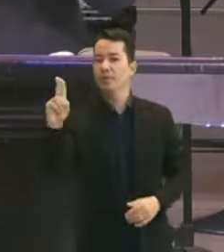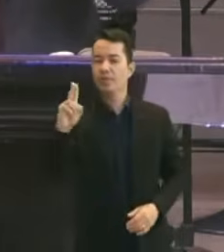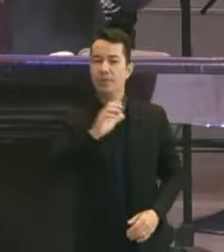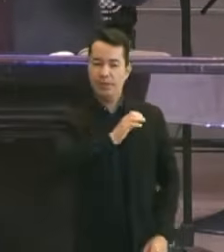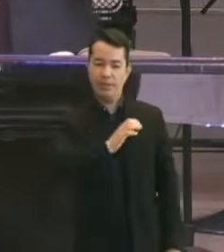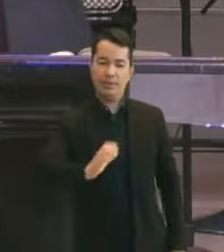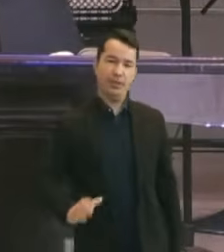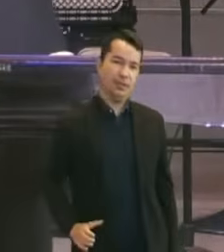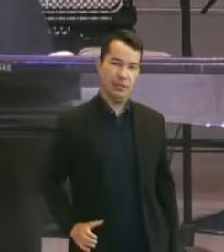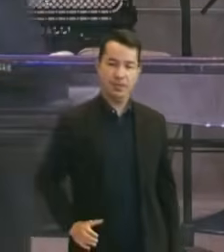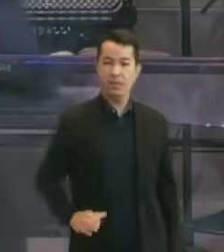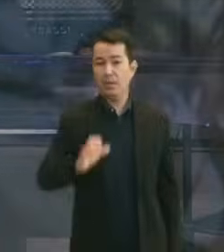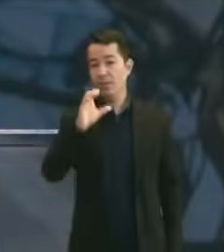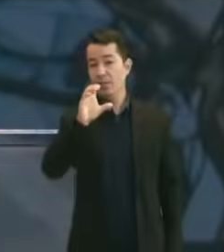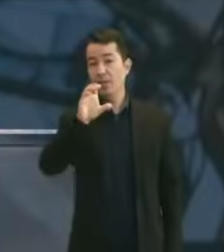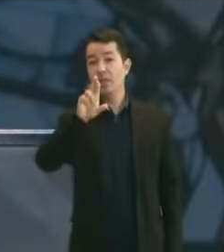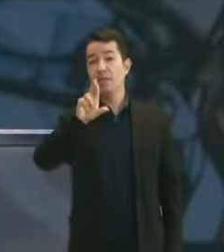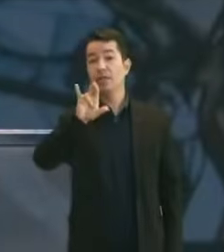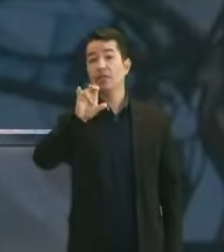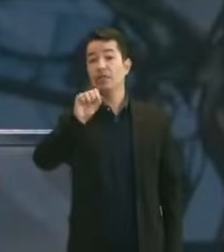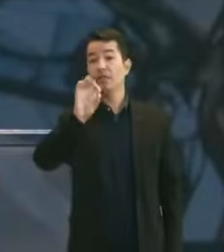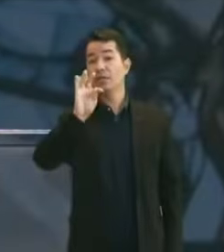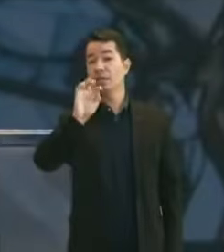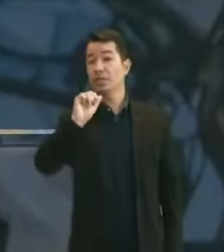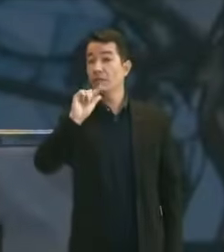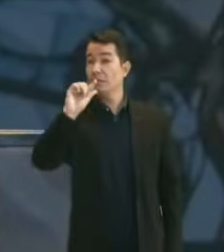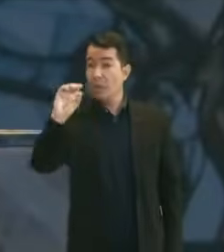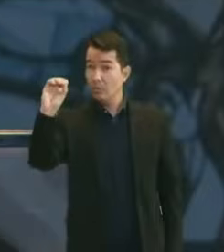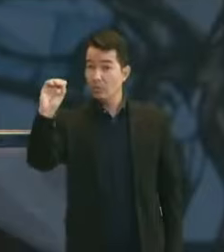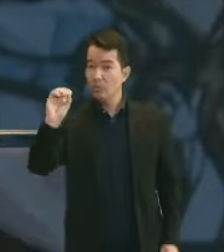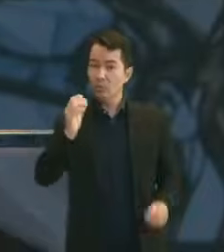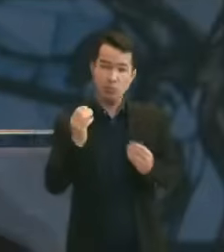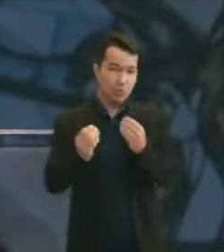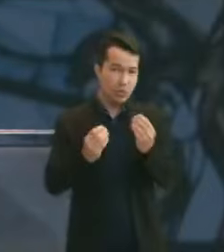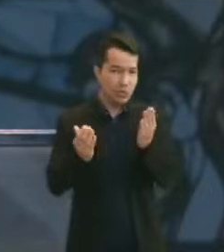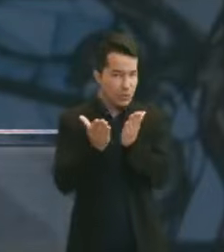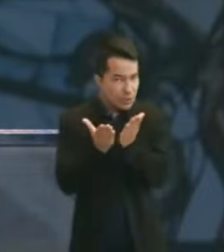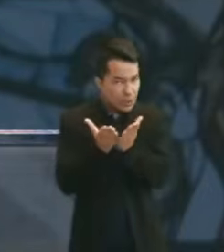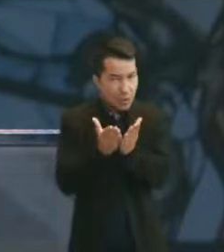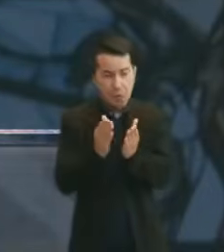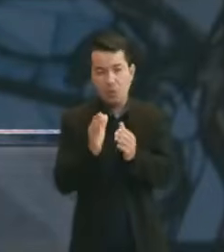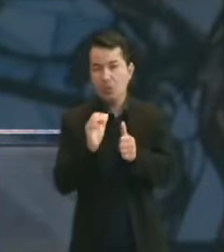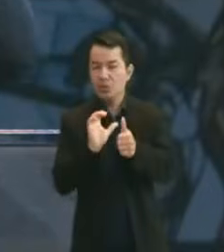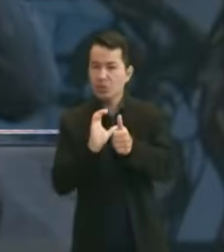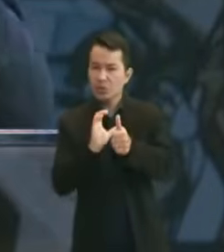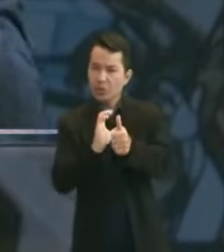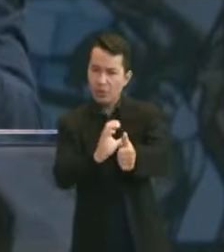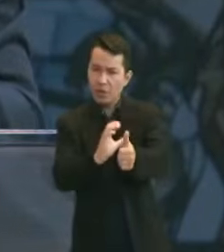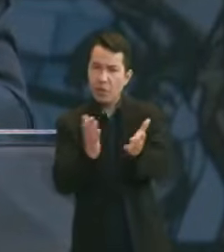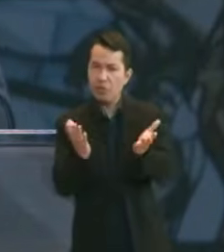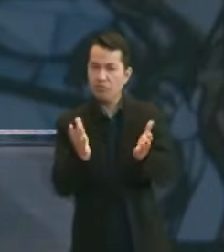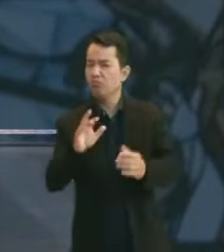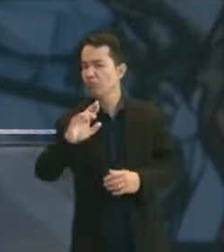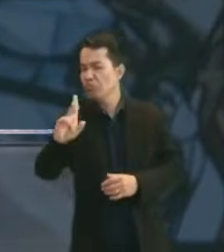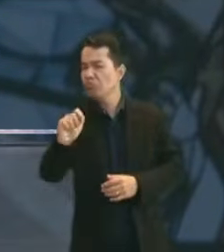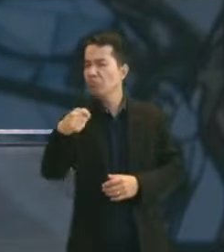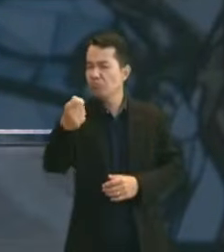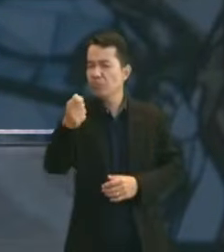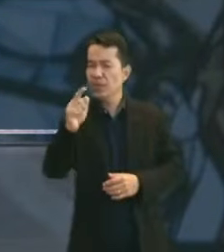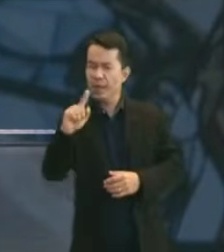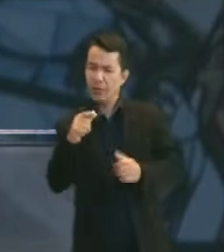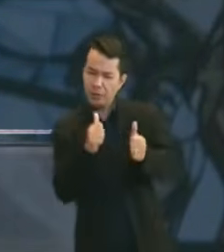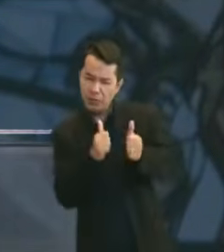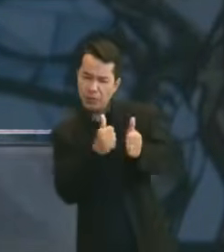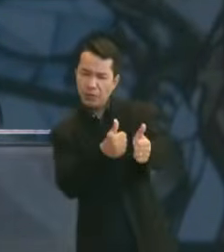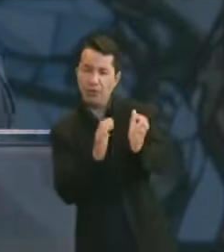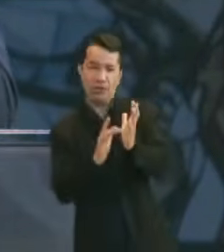Esse é um texto muito interessante para ver essa outra fase do discipulado entre Barnabé e Paulo. Você viu que não parou no batismo? Você